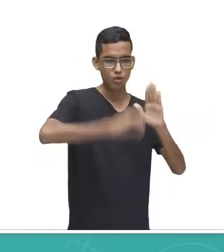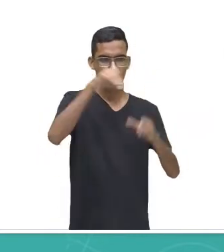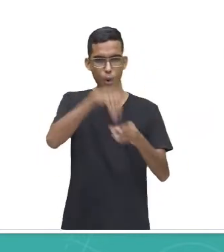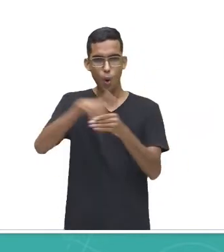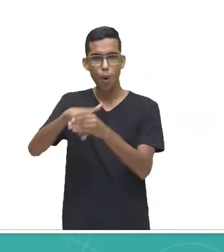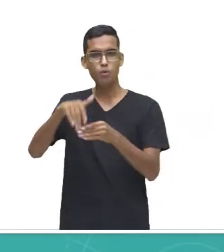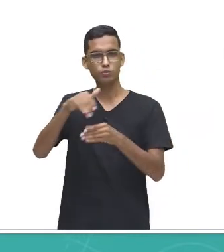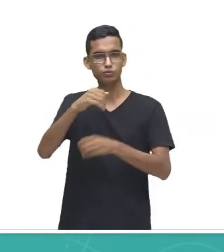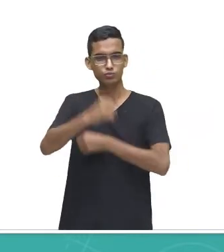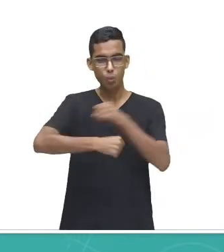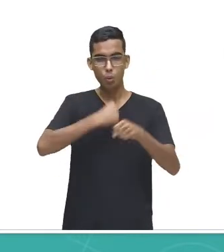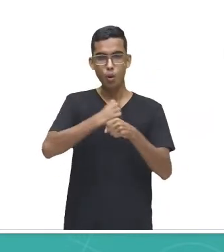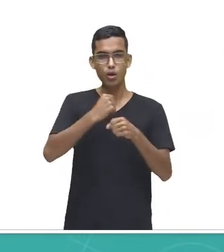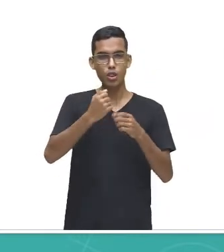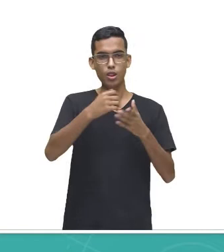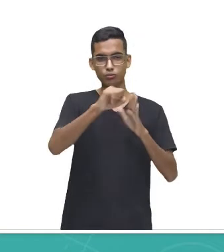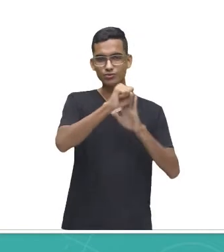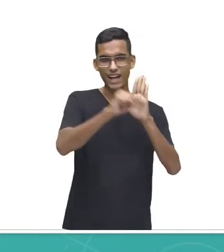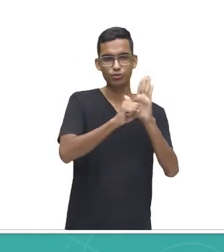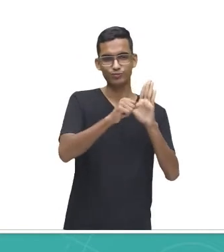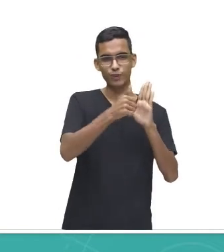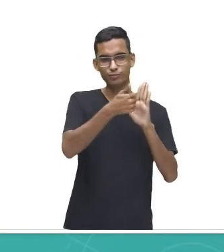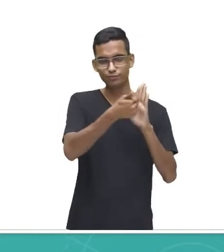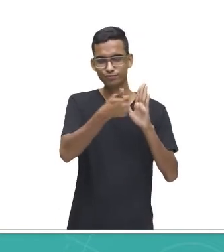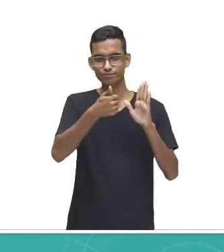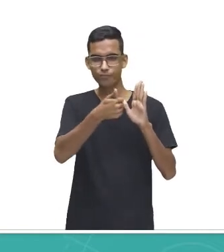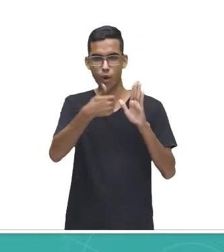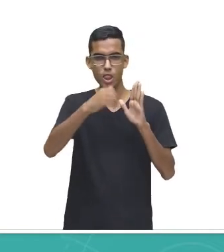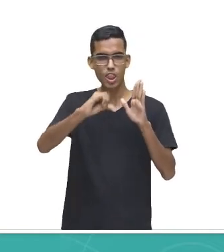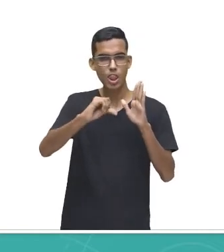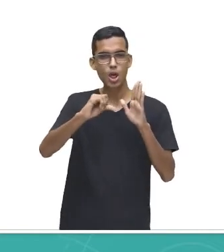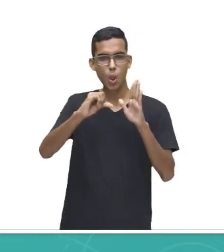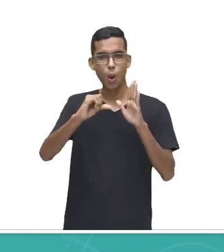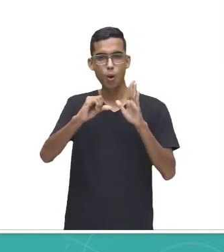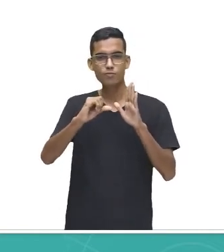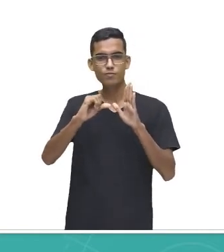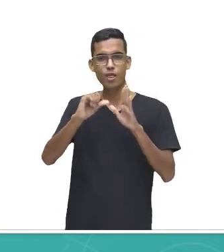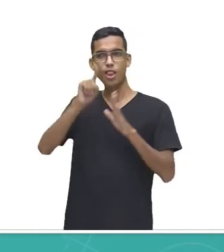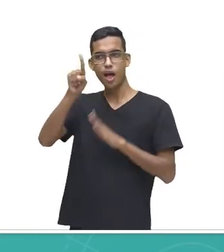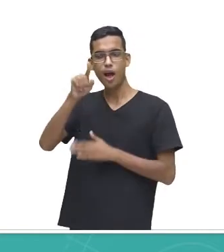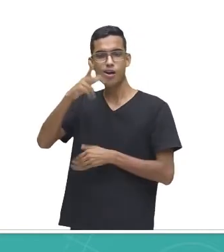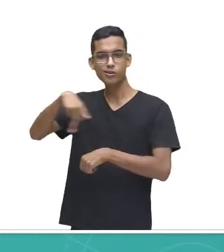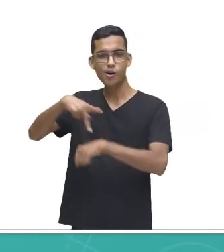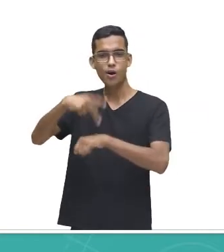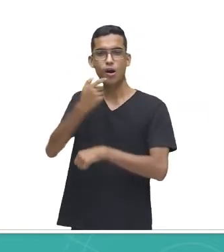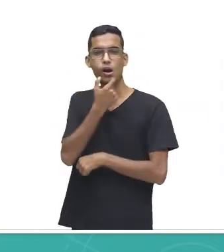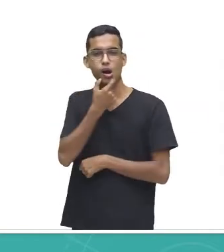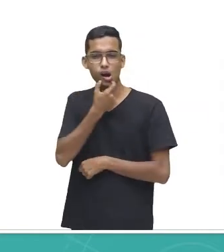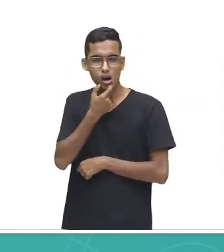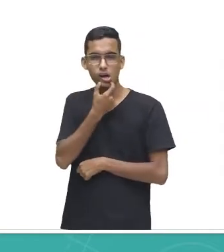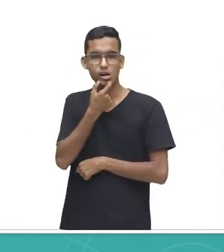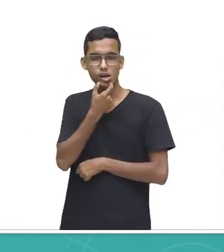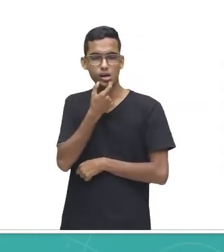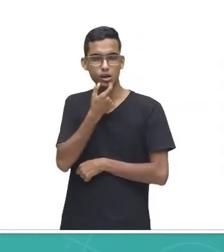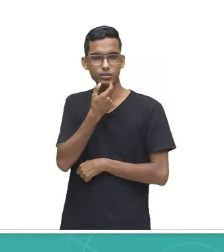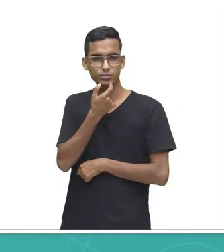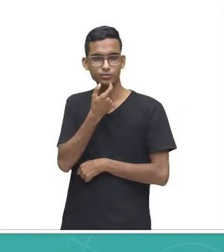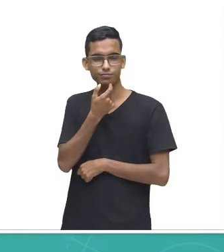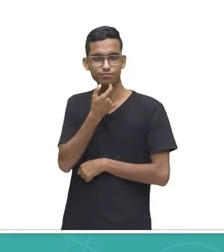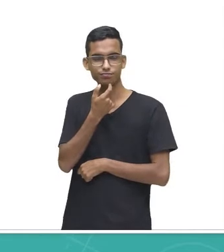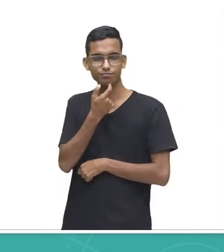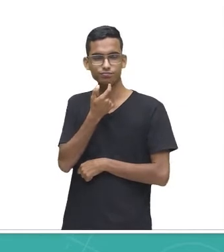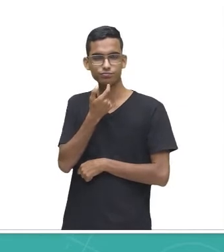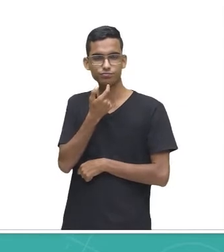não podia nem participar da vida política e muito menos participar dos movimentos sociais. Você está vendo